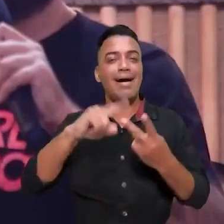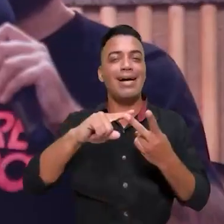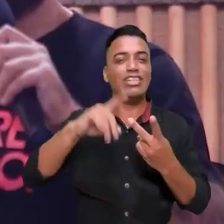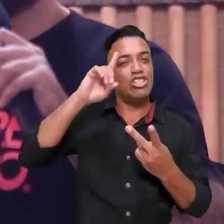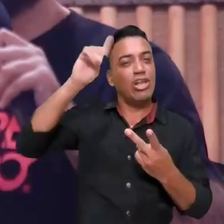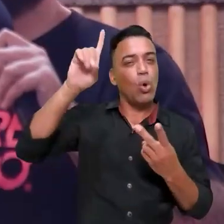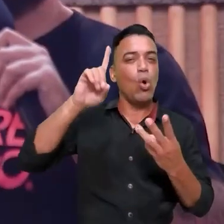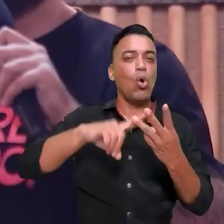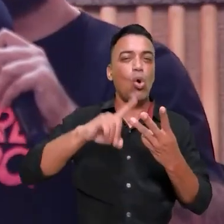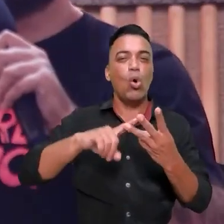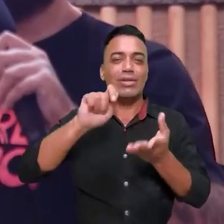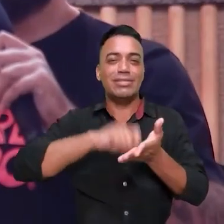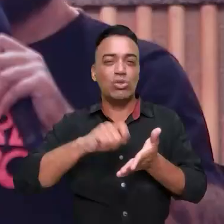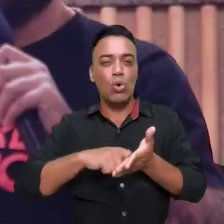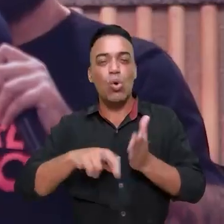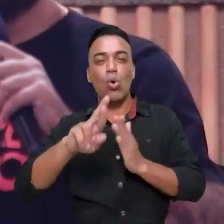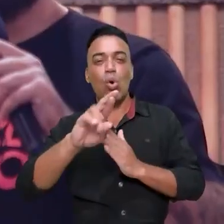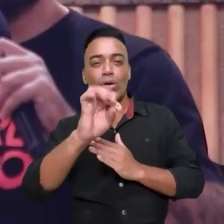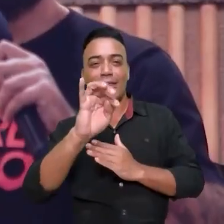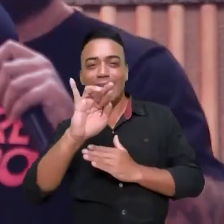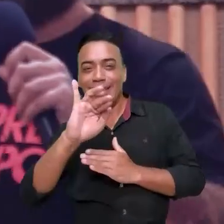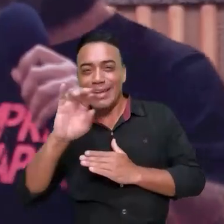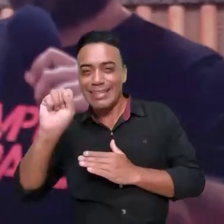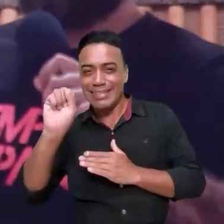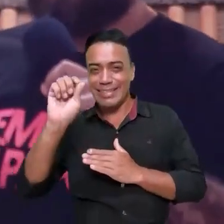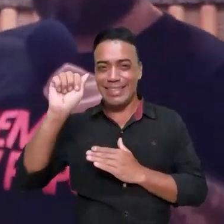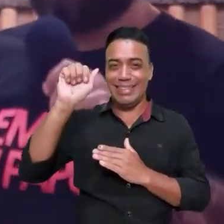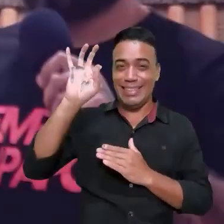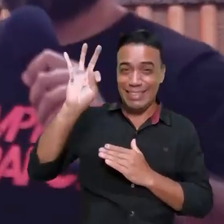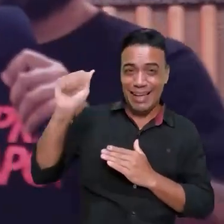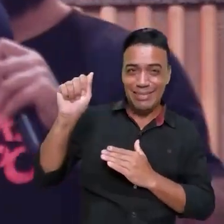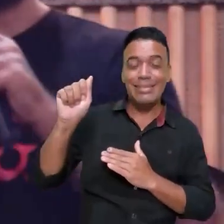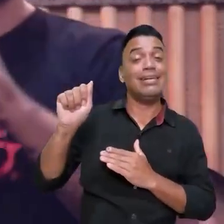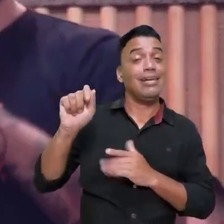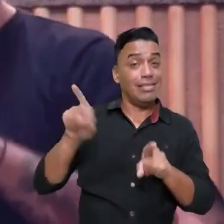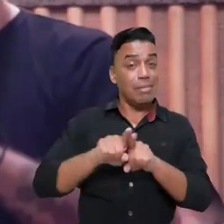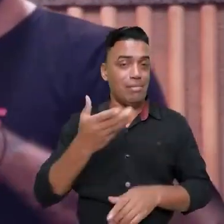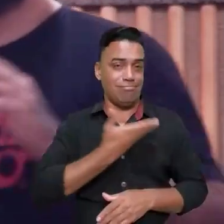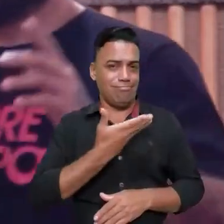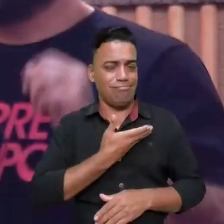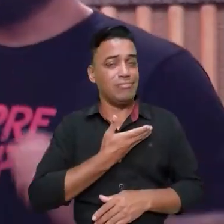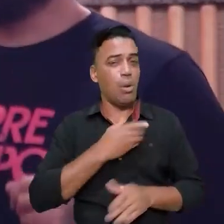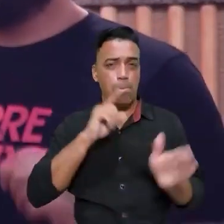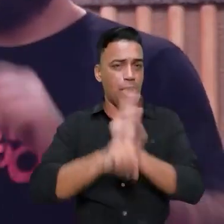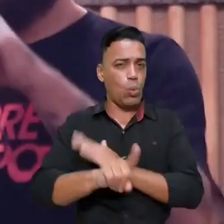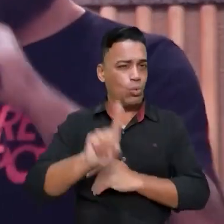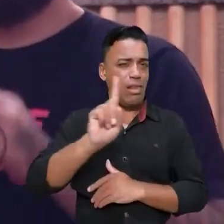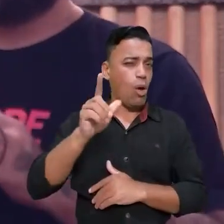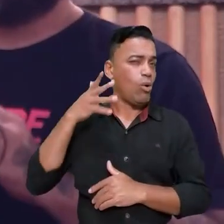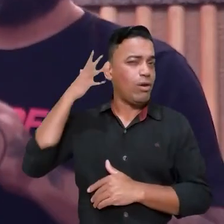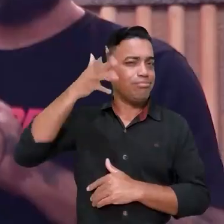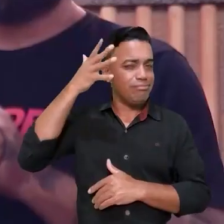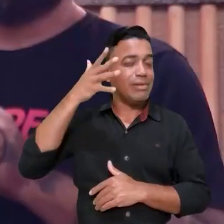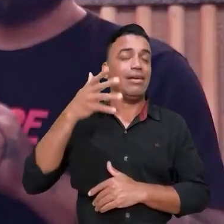escritor, roteirista, mas principalmente o Jefferson amigo. Eu não tenho pergunta, eu venho também fazer um testemunho. Uma vez eu,